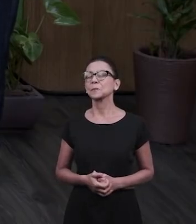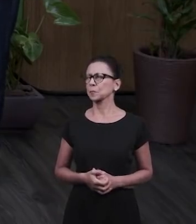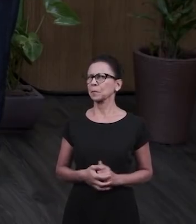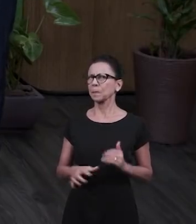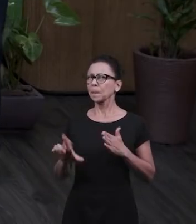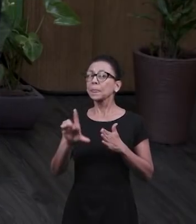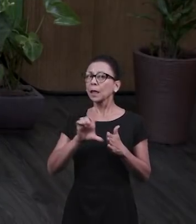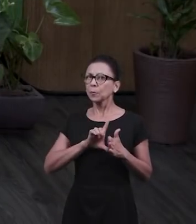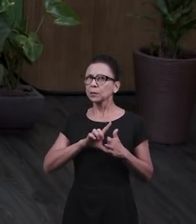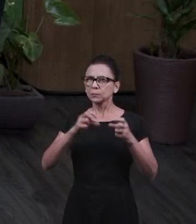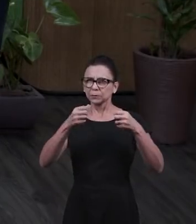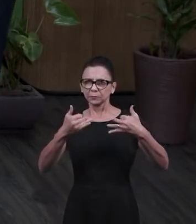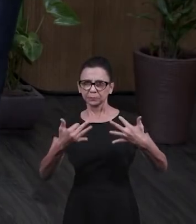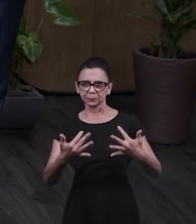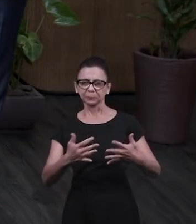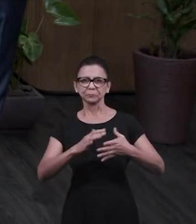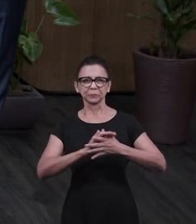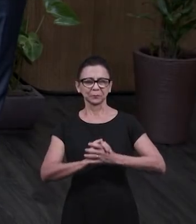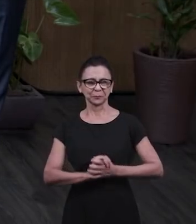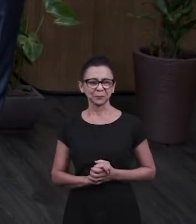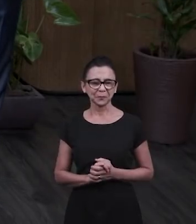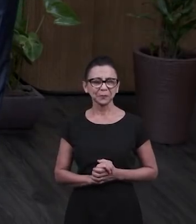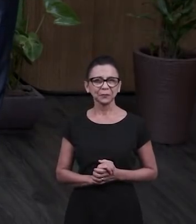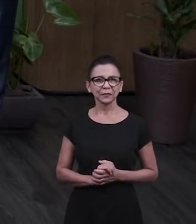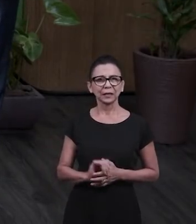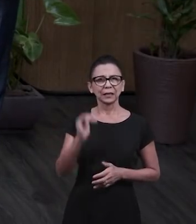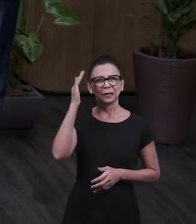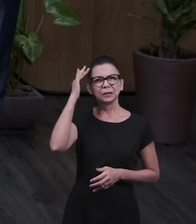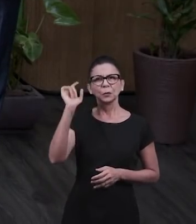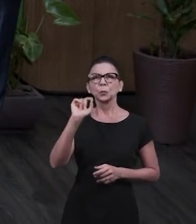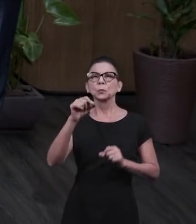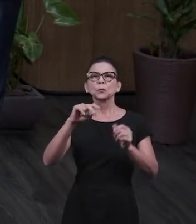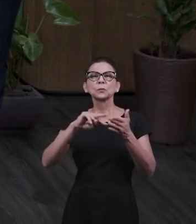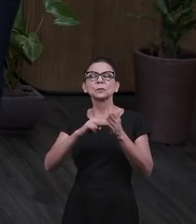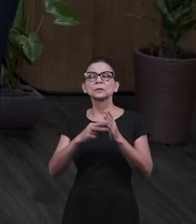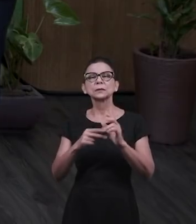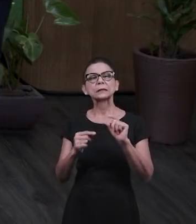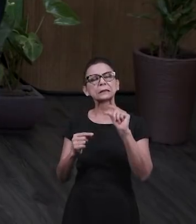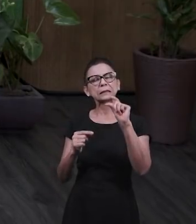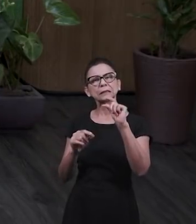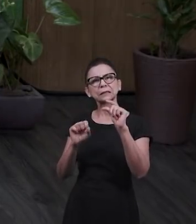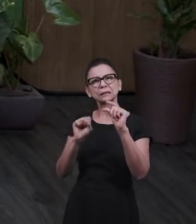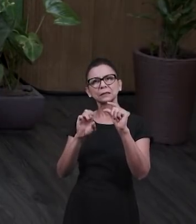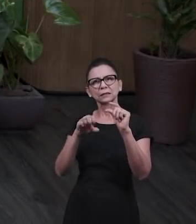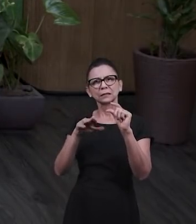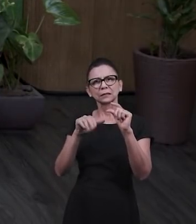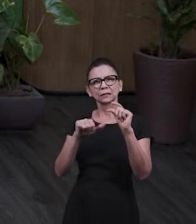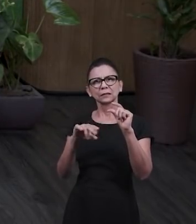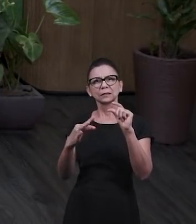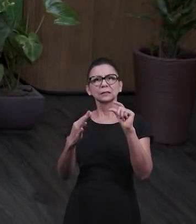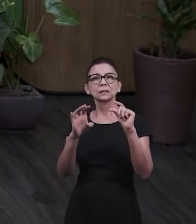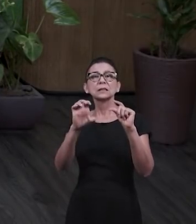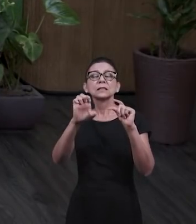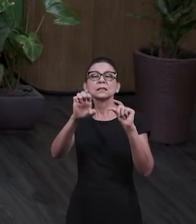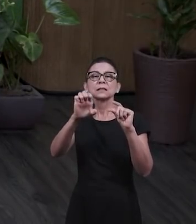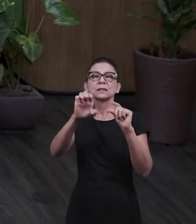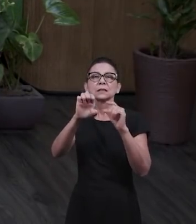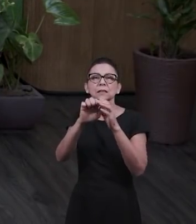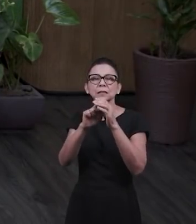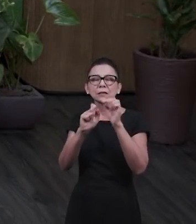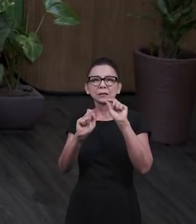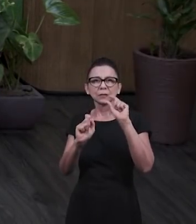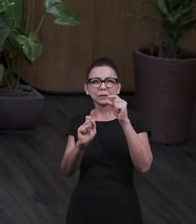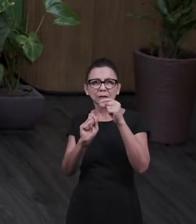todos entenderem muito bem, falarmos da semente. A semente é o embrião